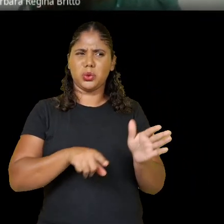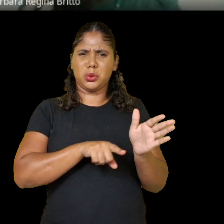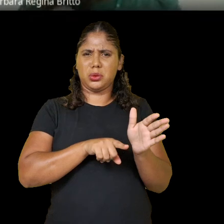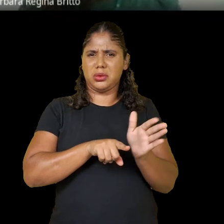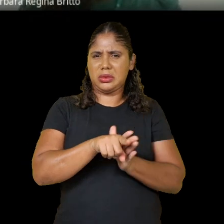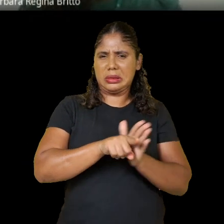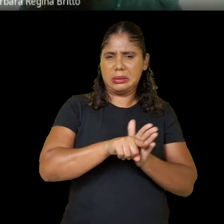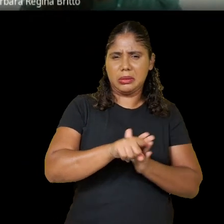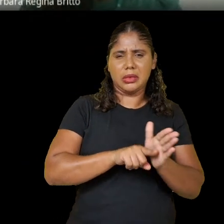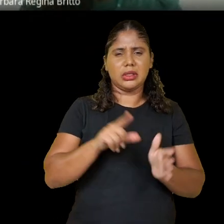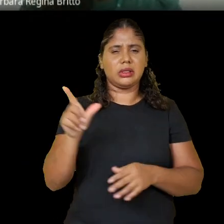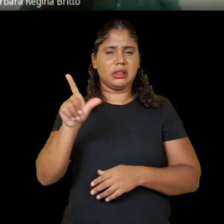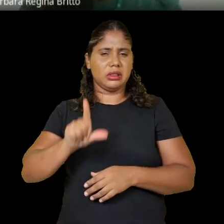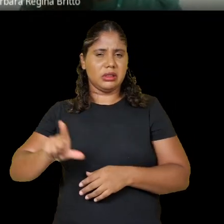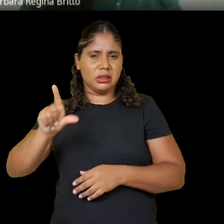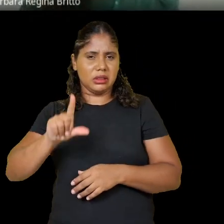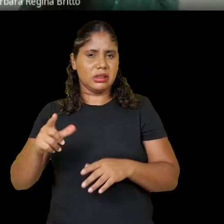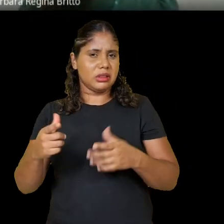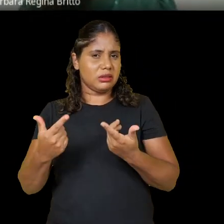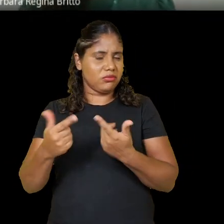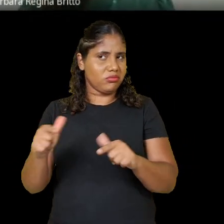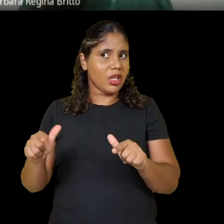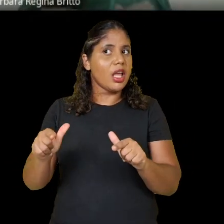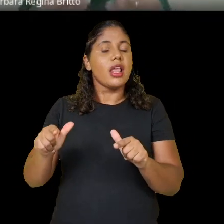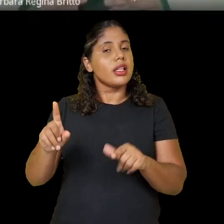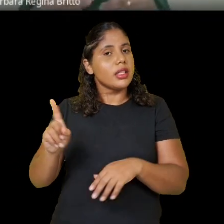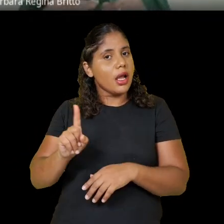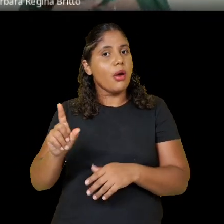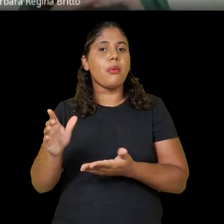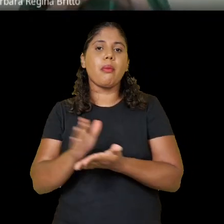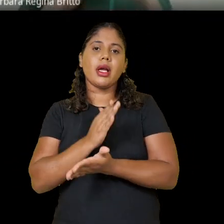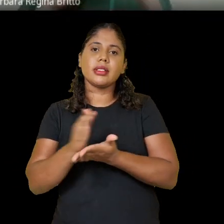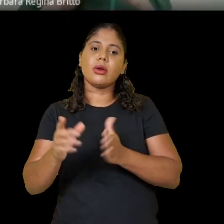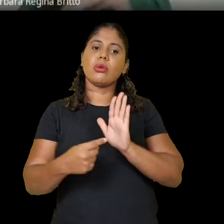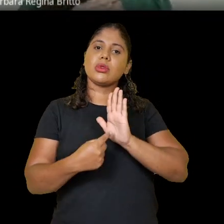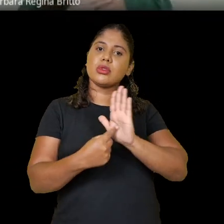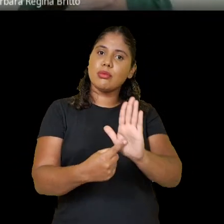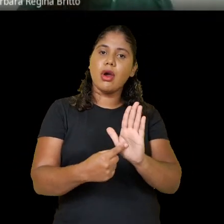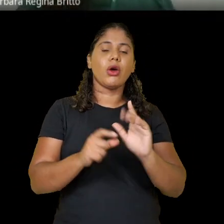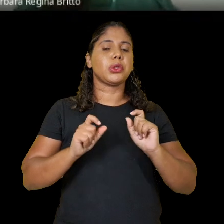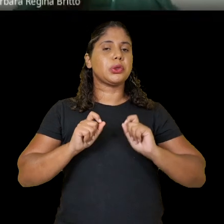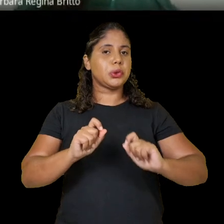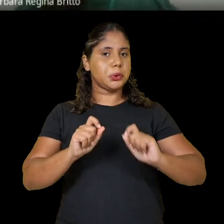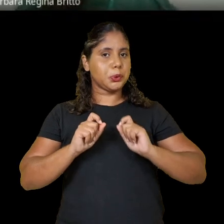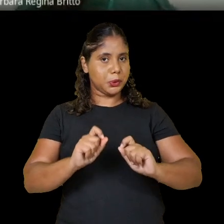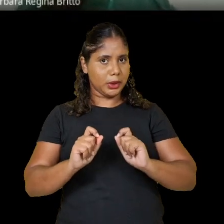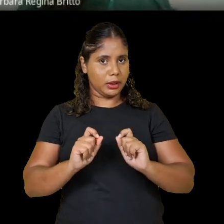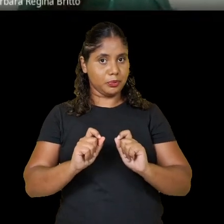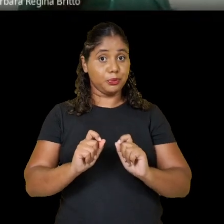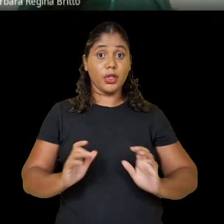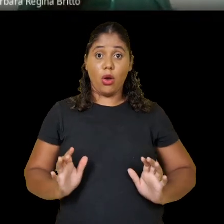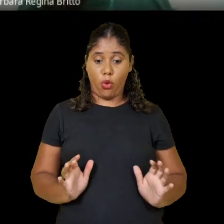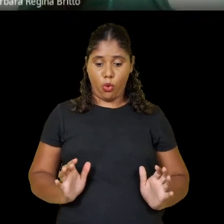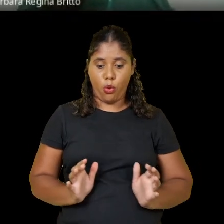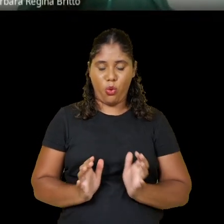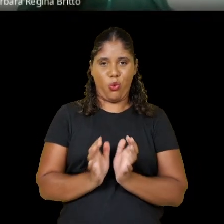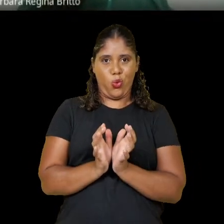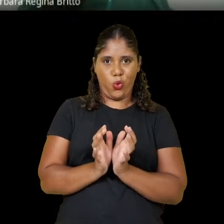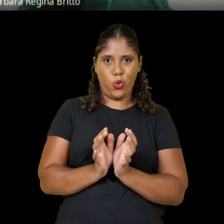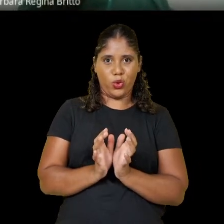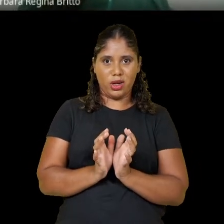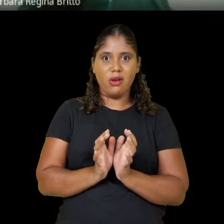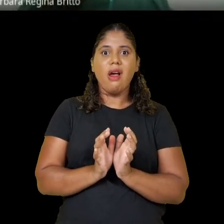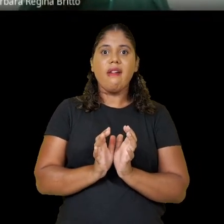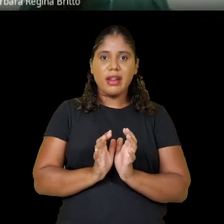literaturas trazem, né, a questão do útero forçando um pouquinho o diafragma, e isso traz